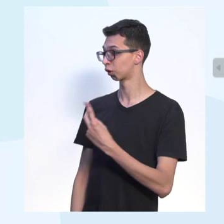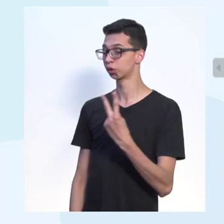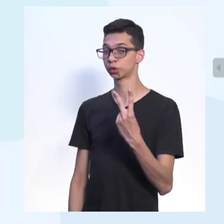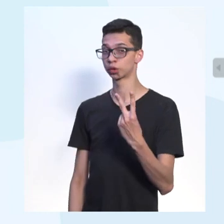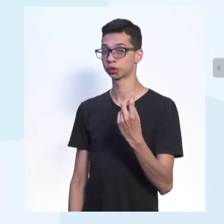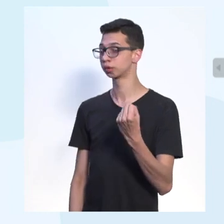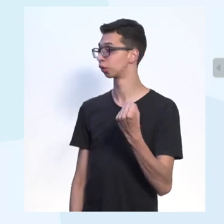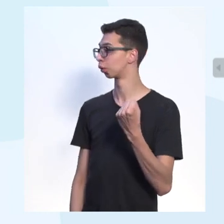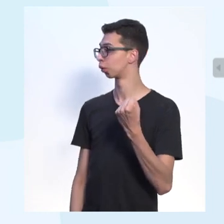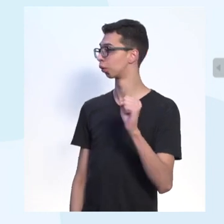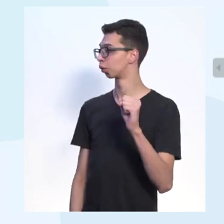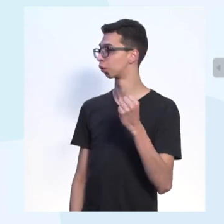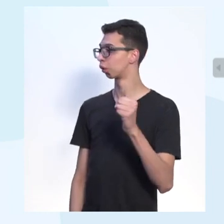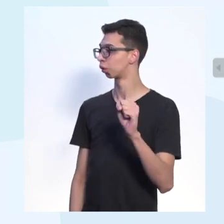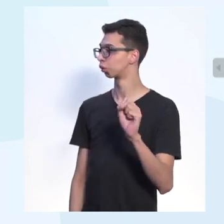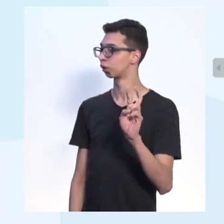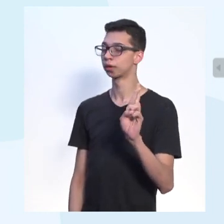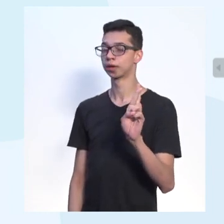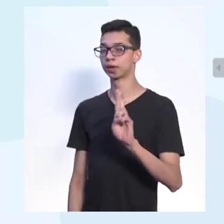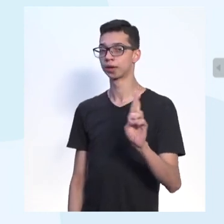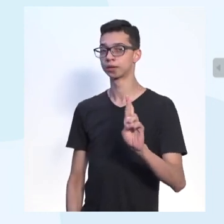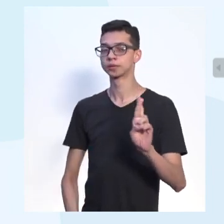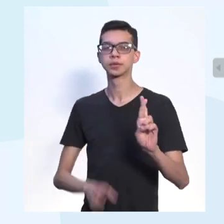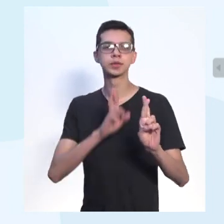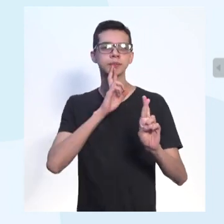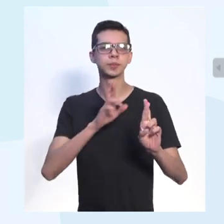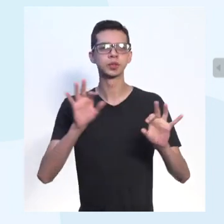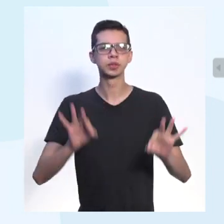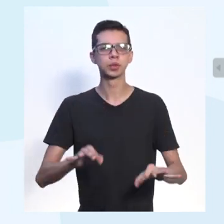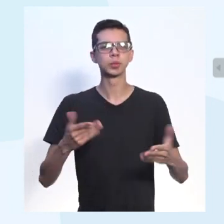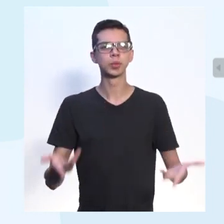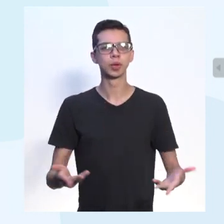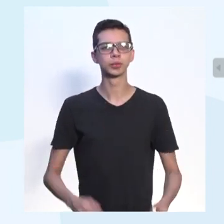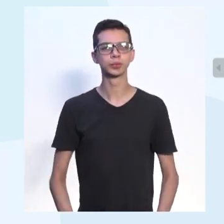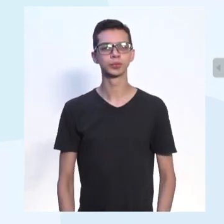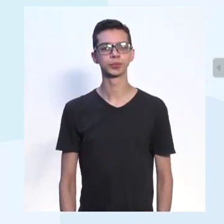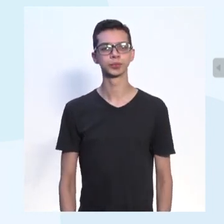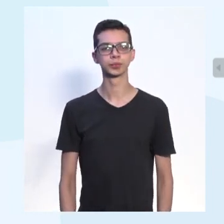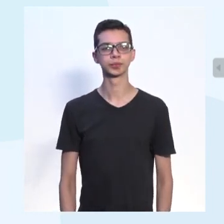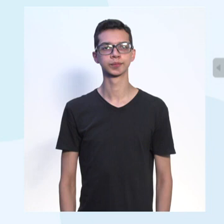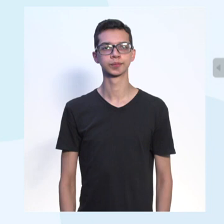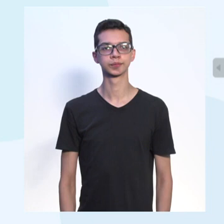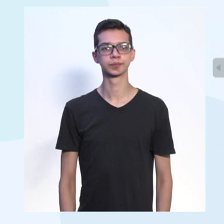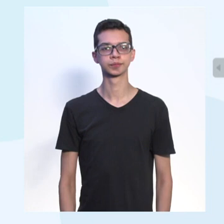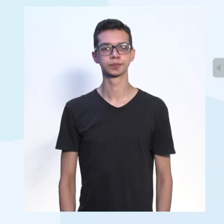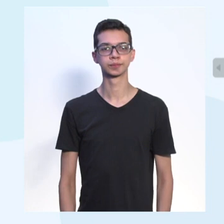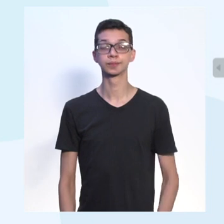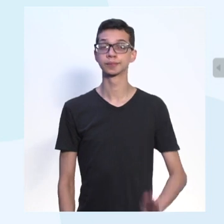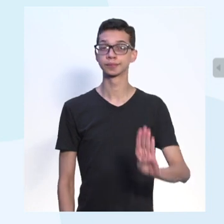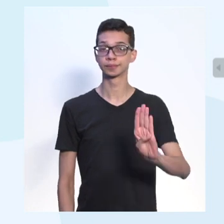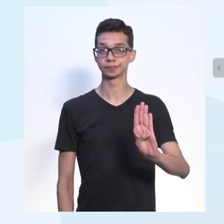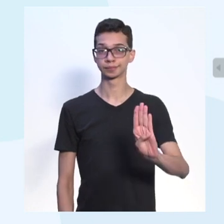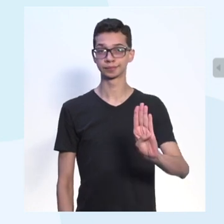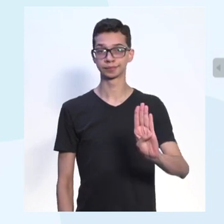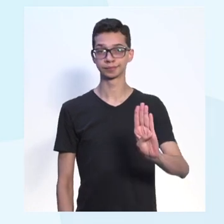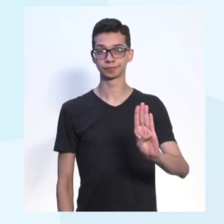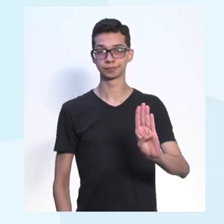288, que a alternativa correta era a alternativa B.